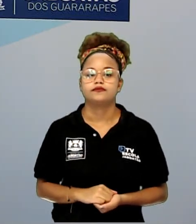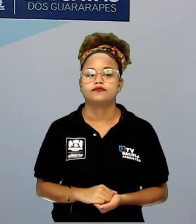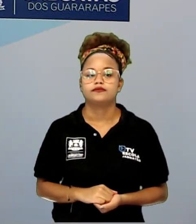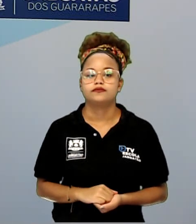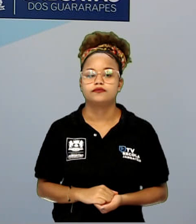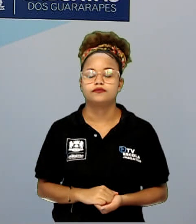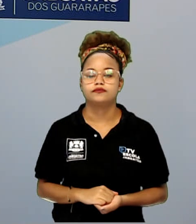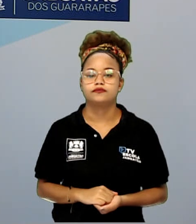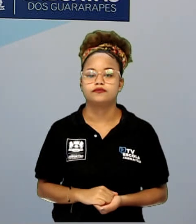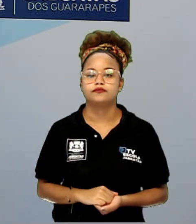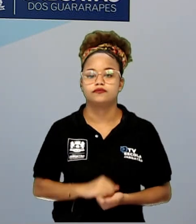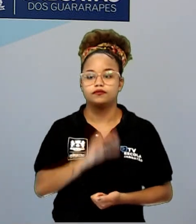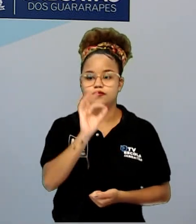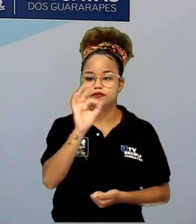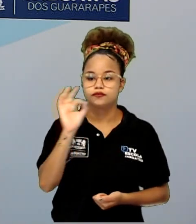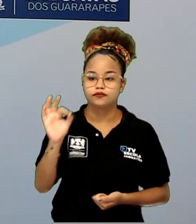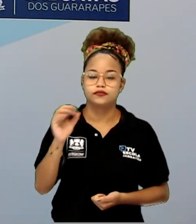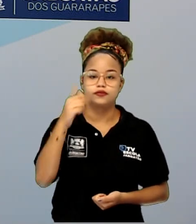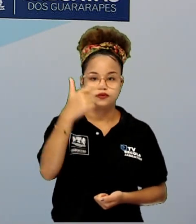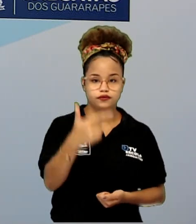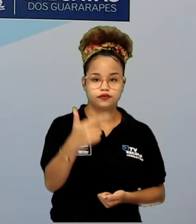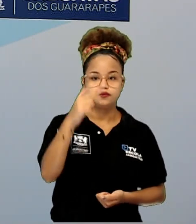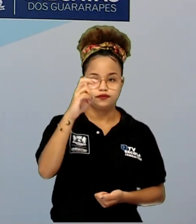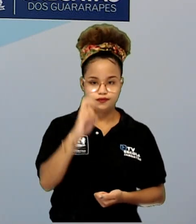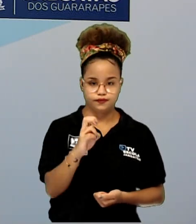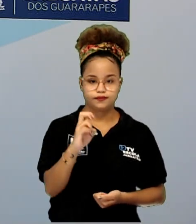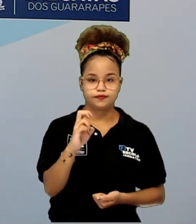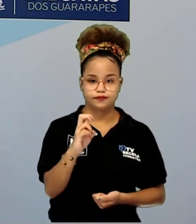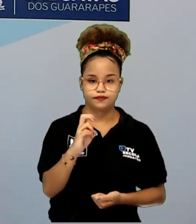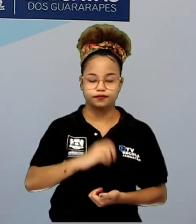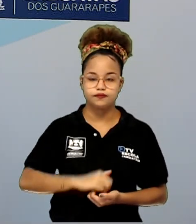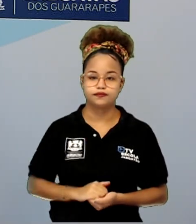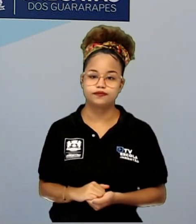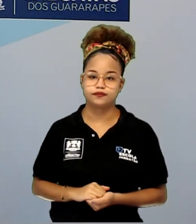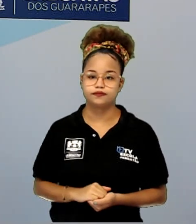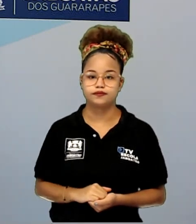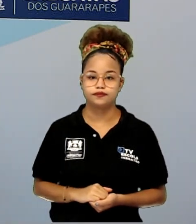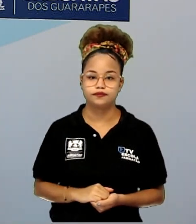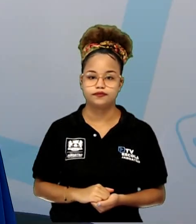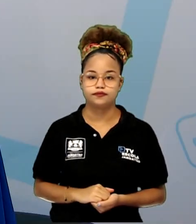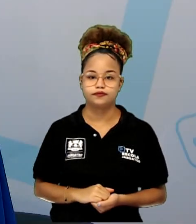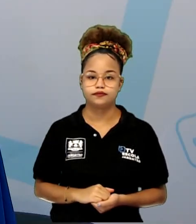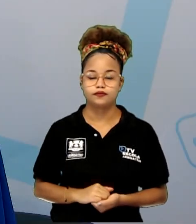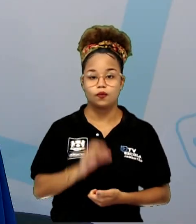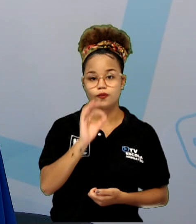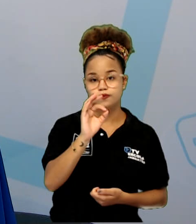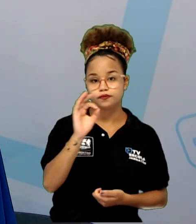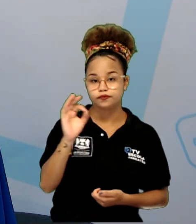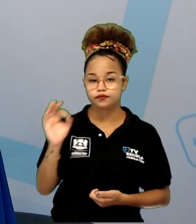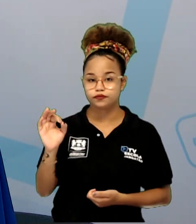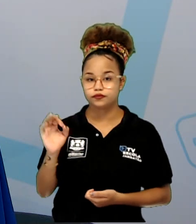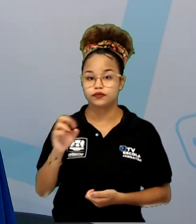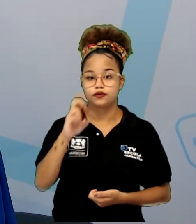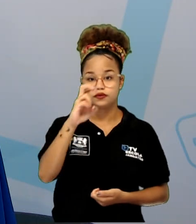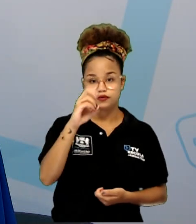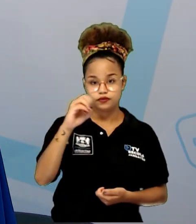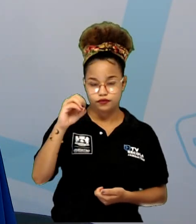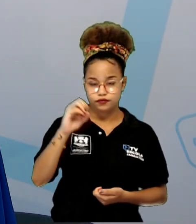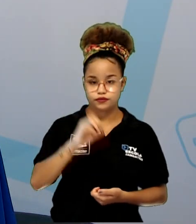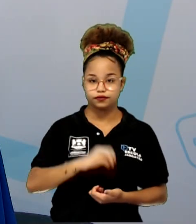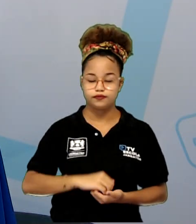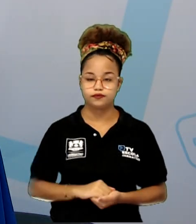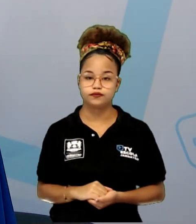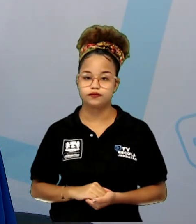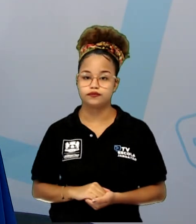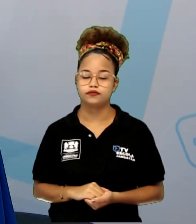tá? As moedas de 25 centavos, as moedas de 50